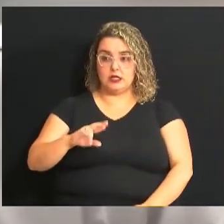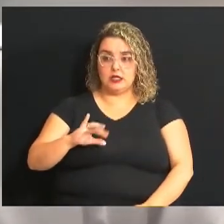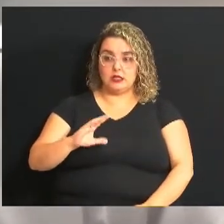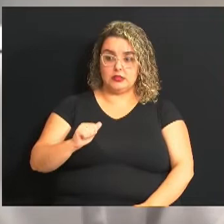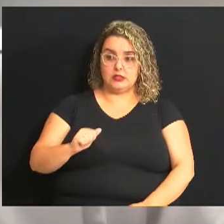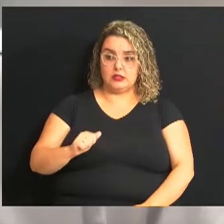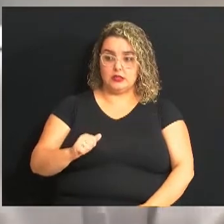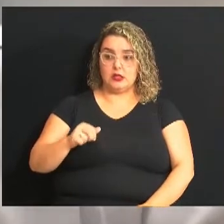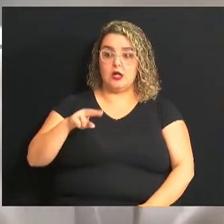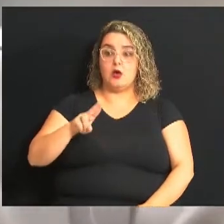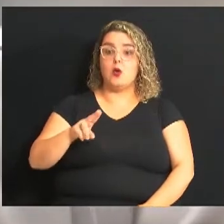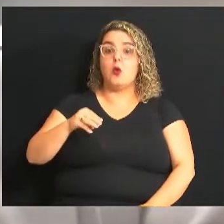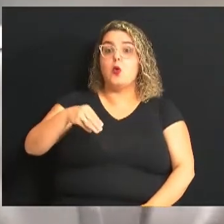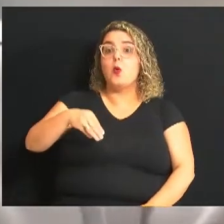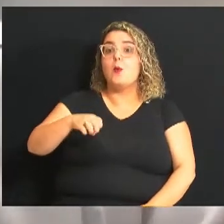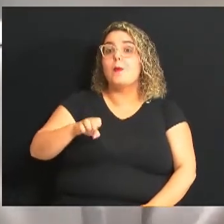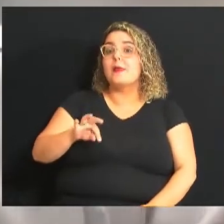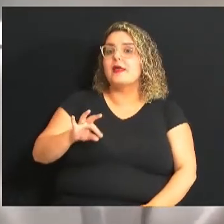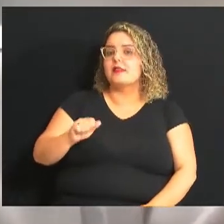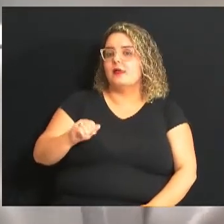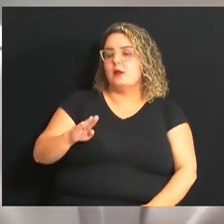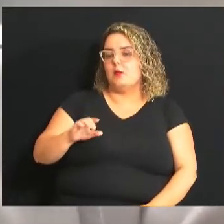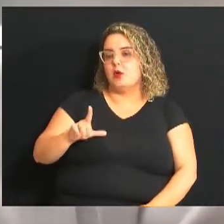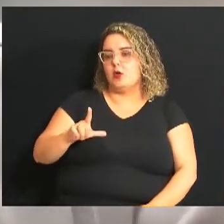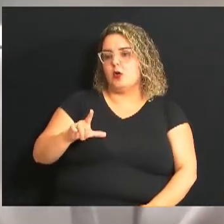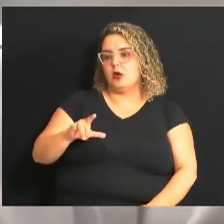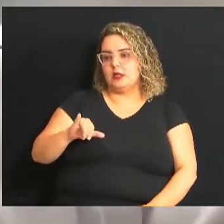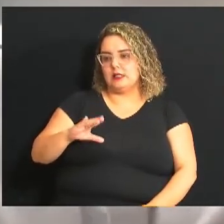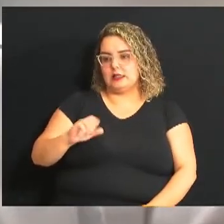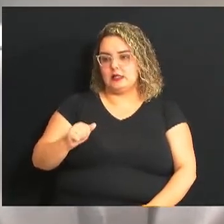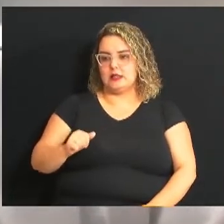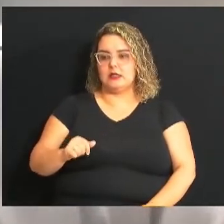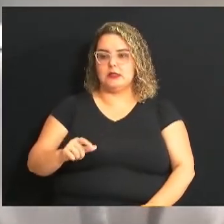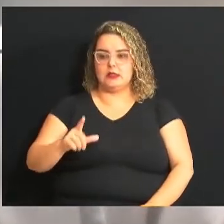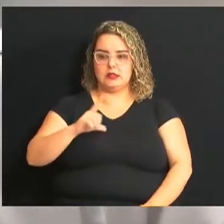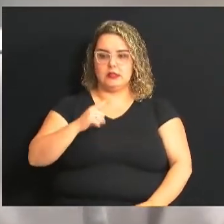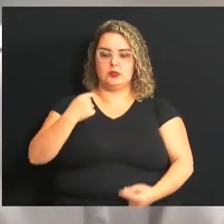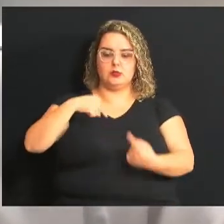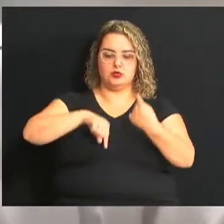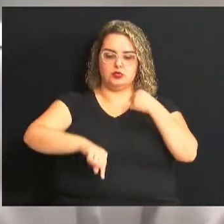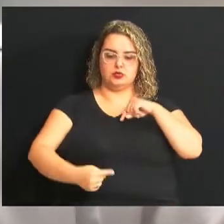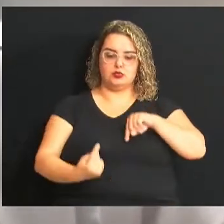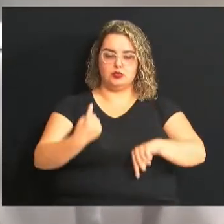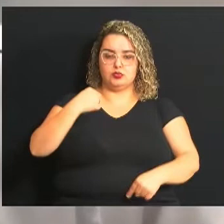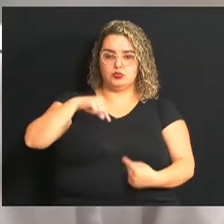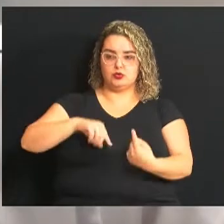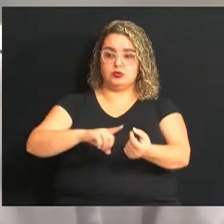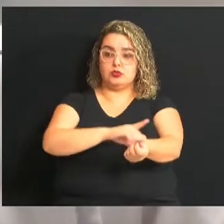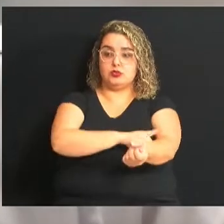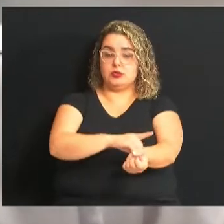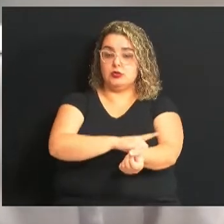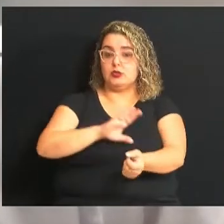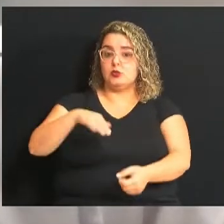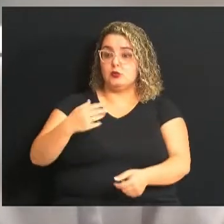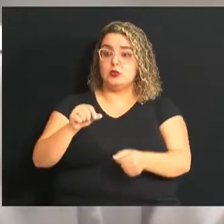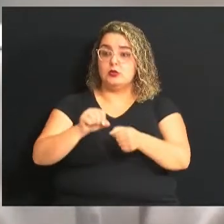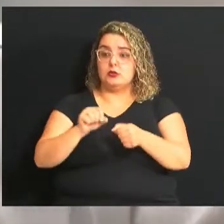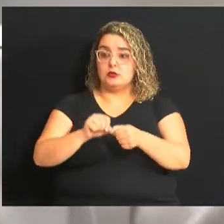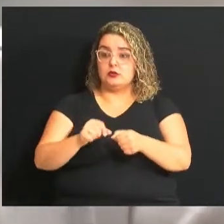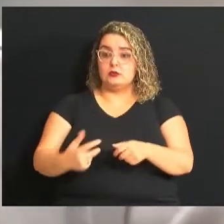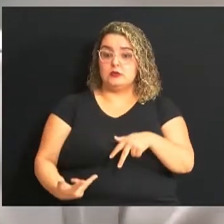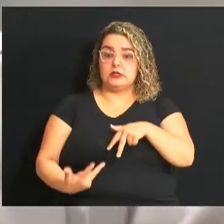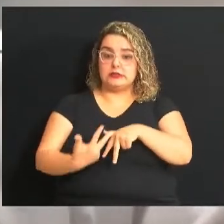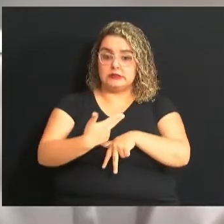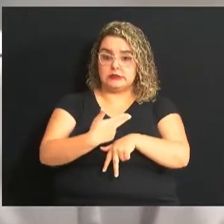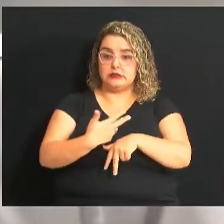cirurgia metabólica, porque ele tem uma doença metabólica, por exemplo, diabetes. A hora que você faz a cirurgia